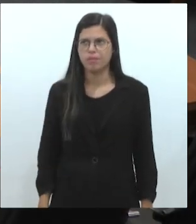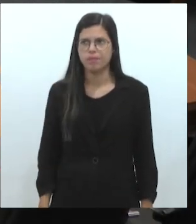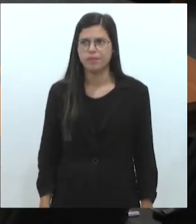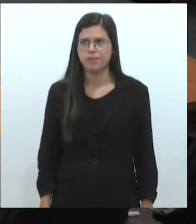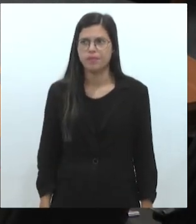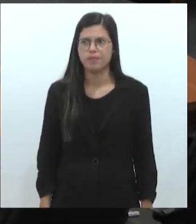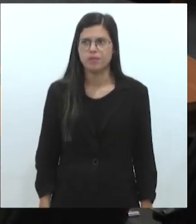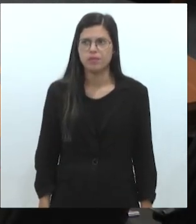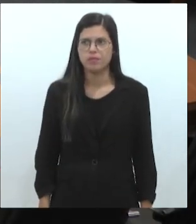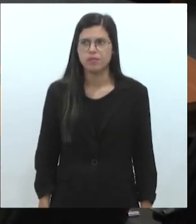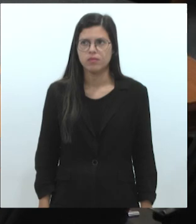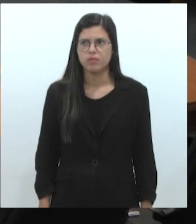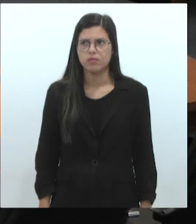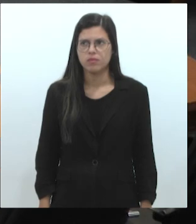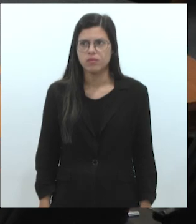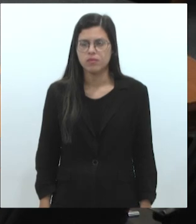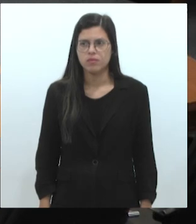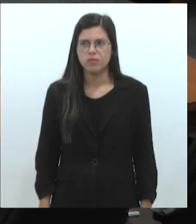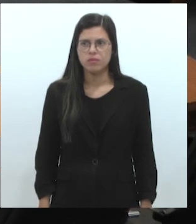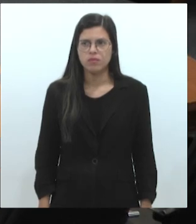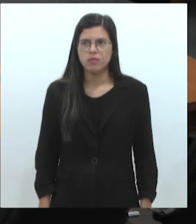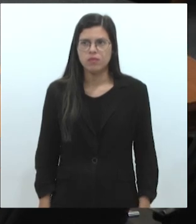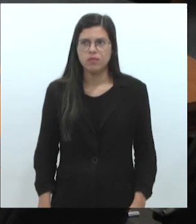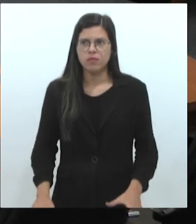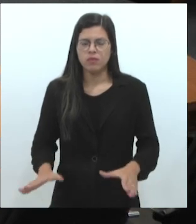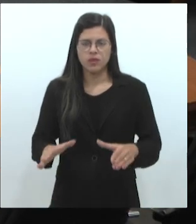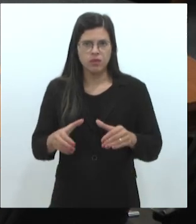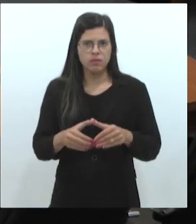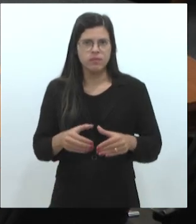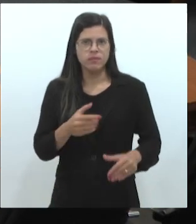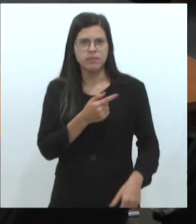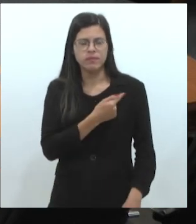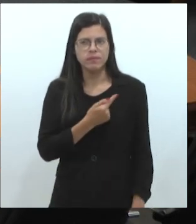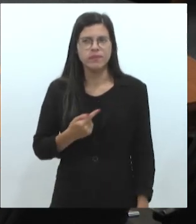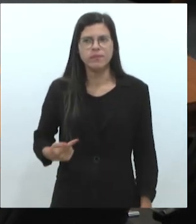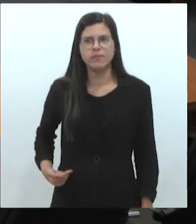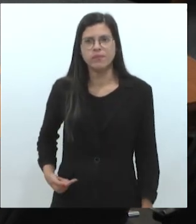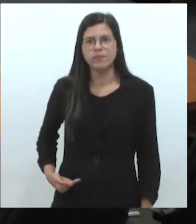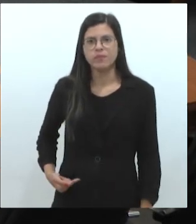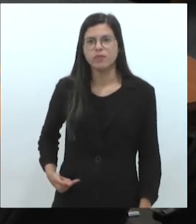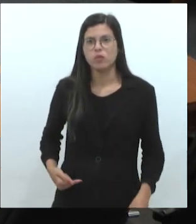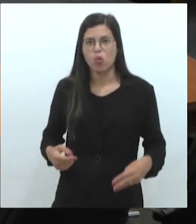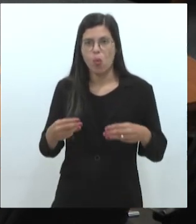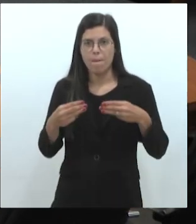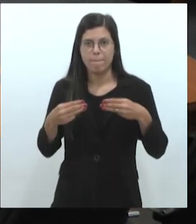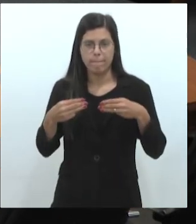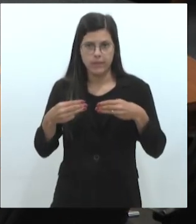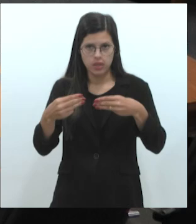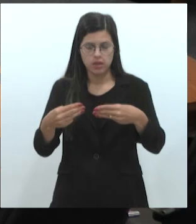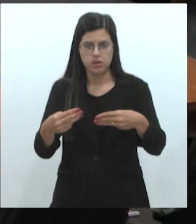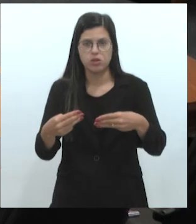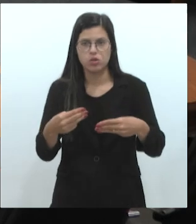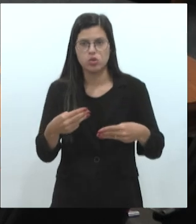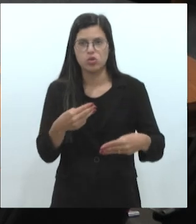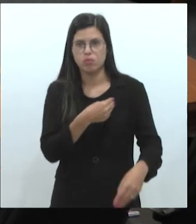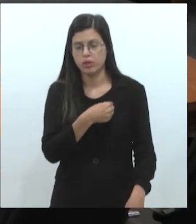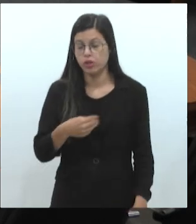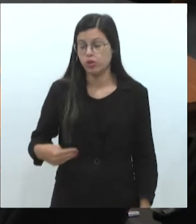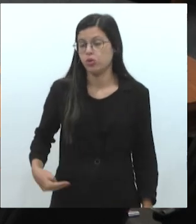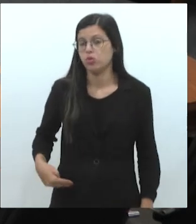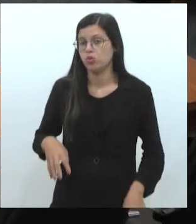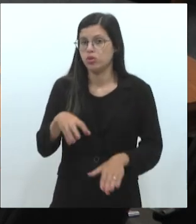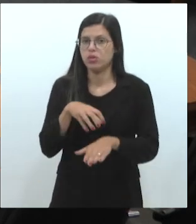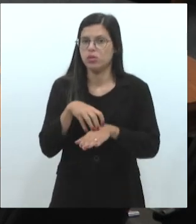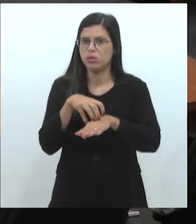bancada, do governador e a bancada, com o ministro de Transporte. E o que é que o governador